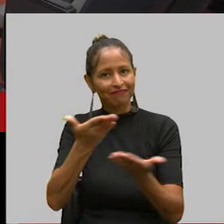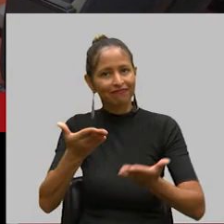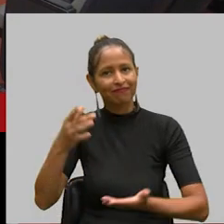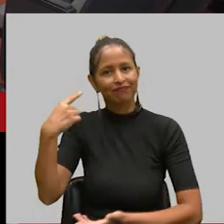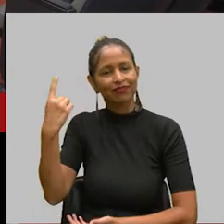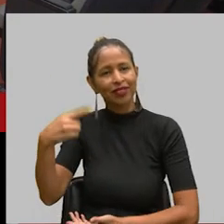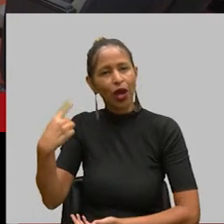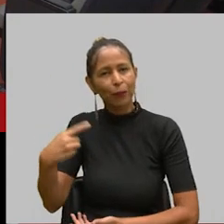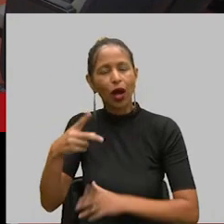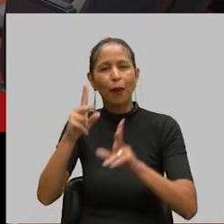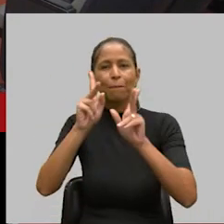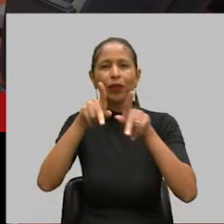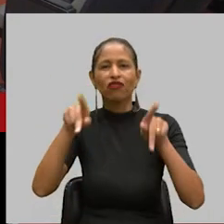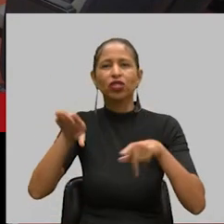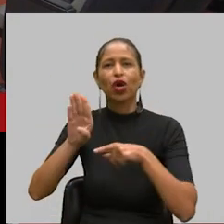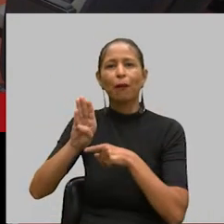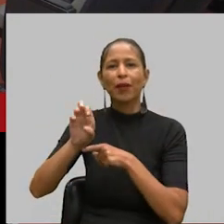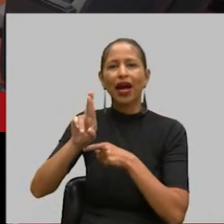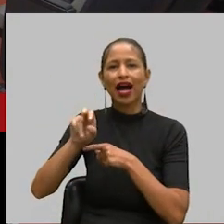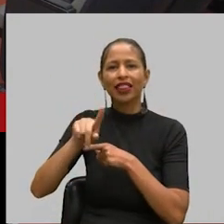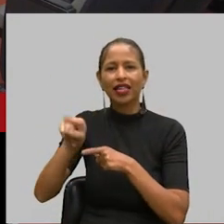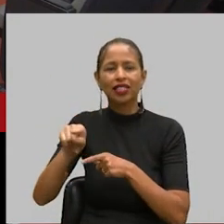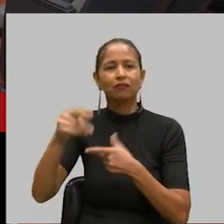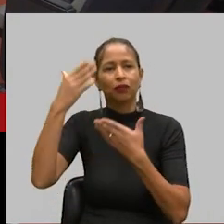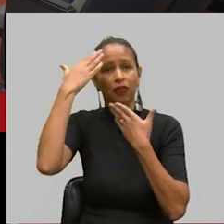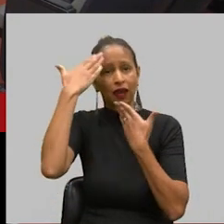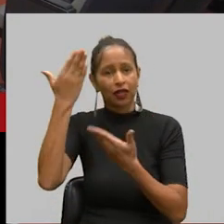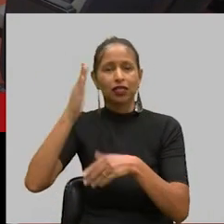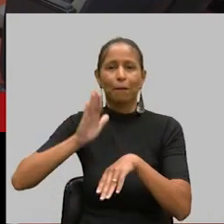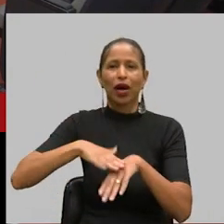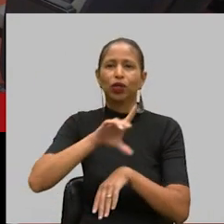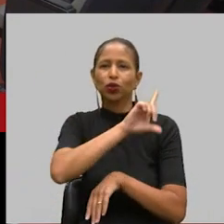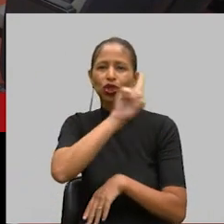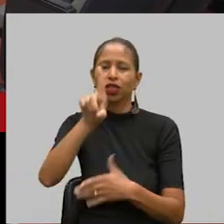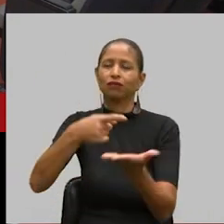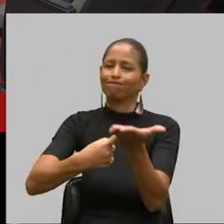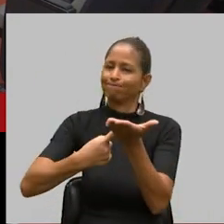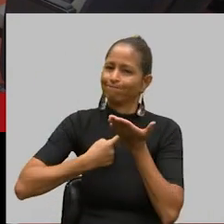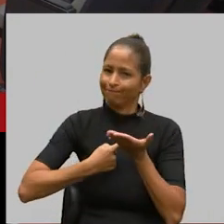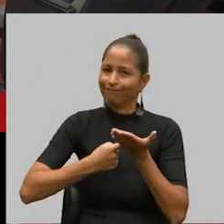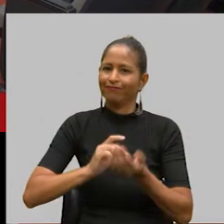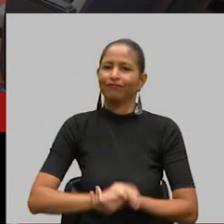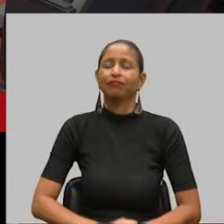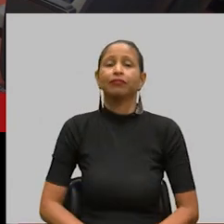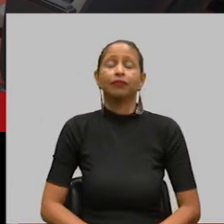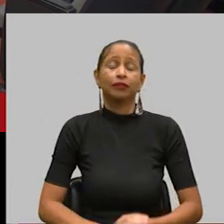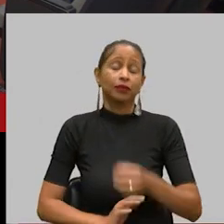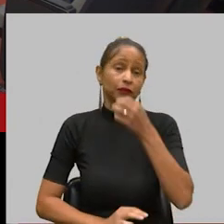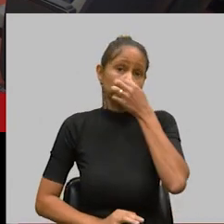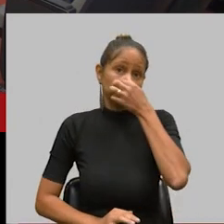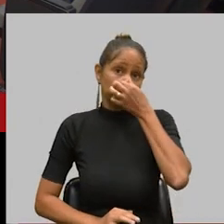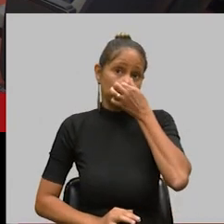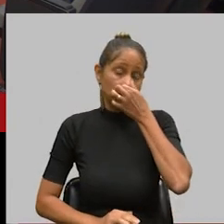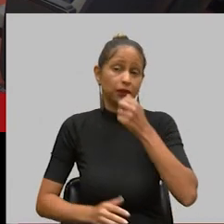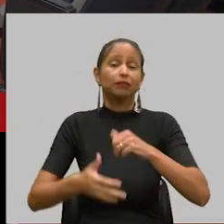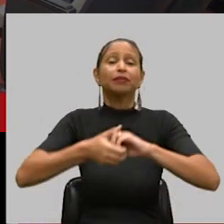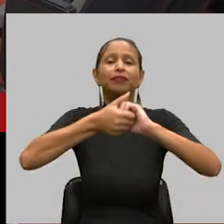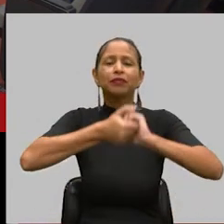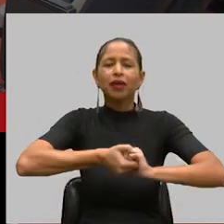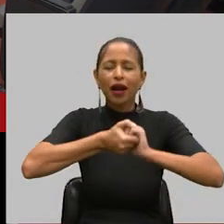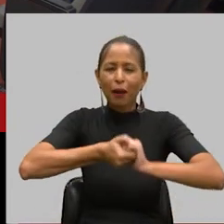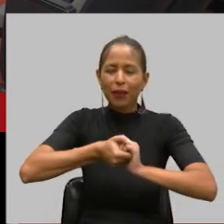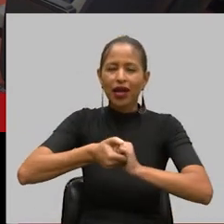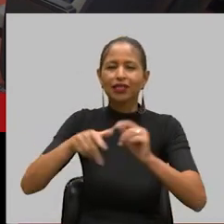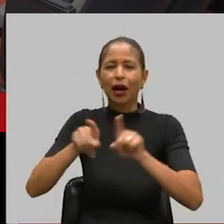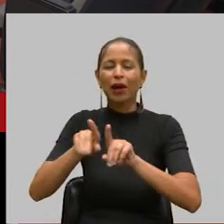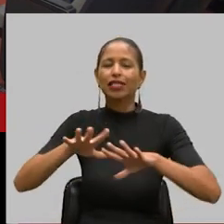Bom dia professora Beatriz a quem agradeço mais uma vez o convite e parabenizo pela maravilhosa